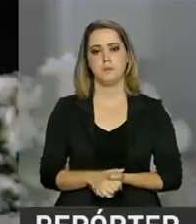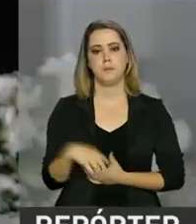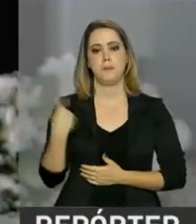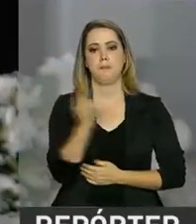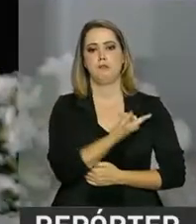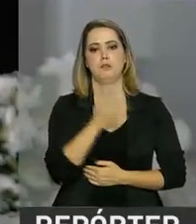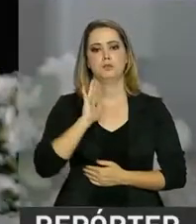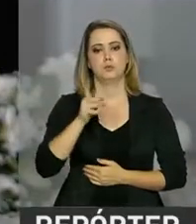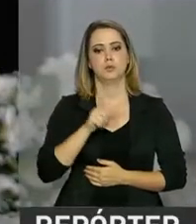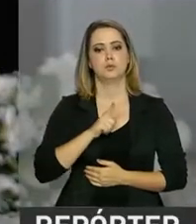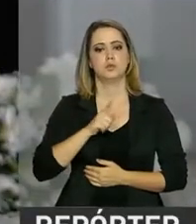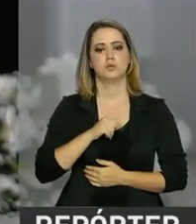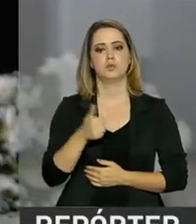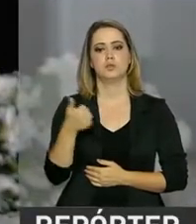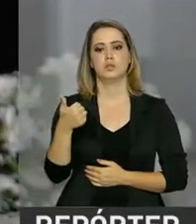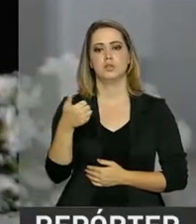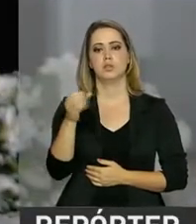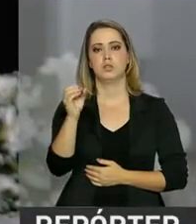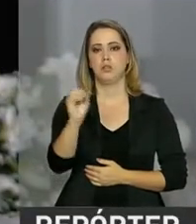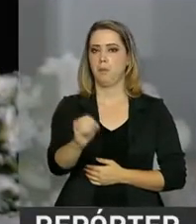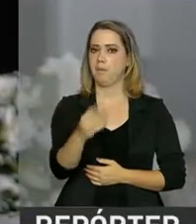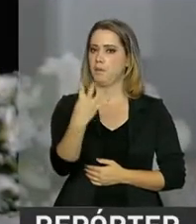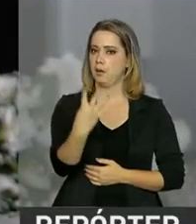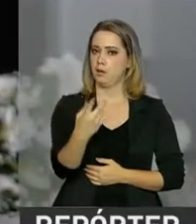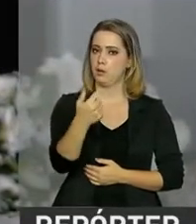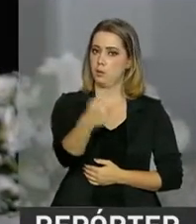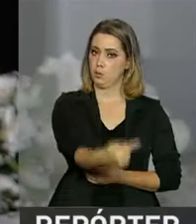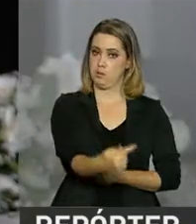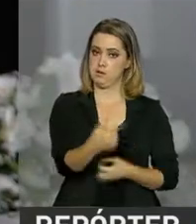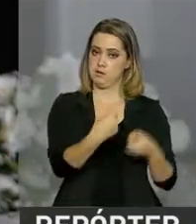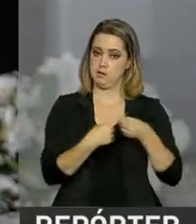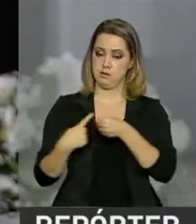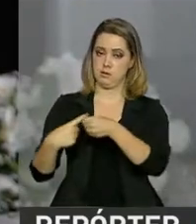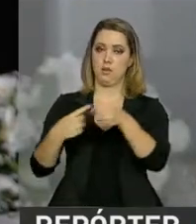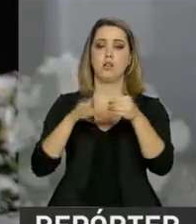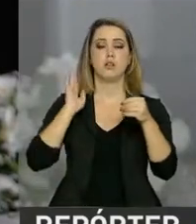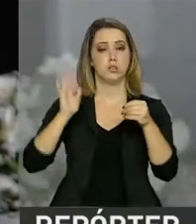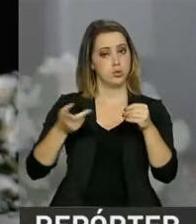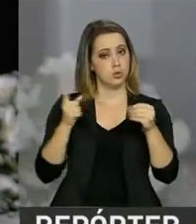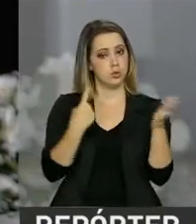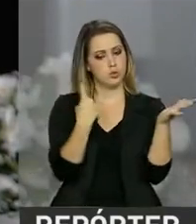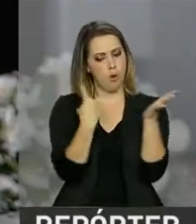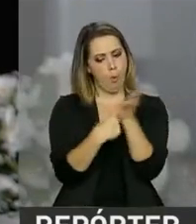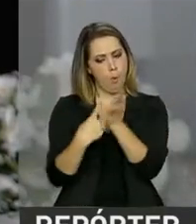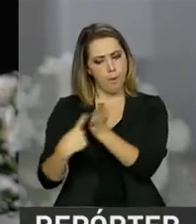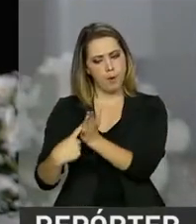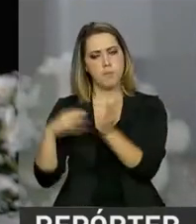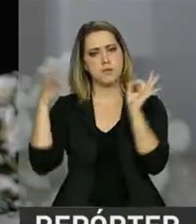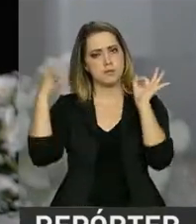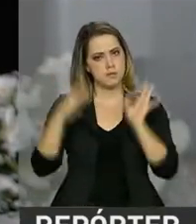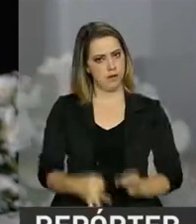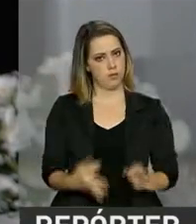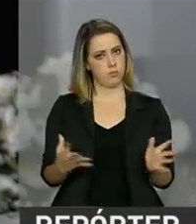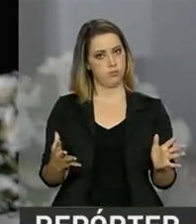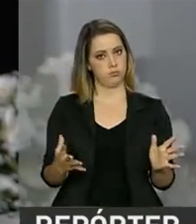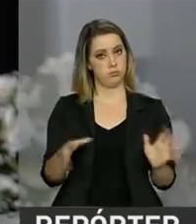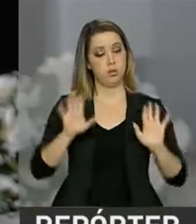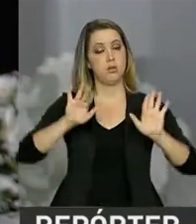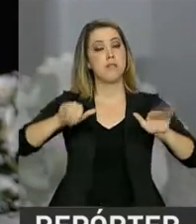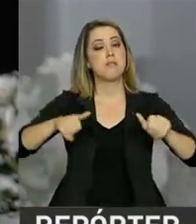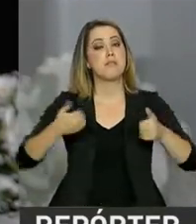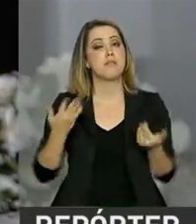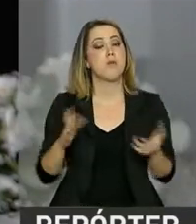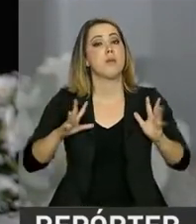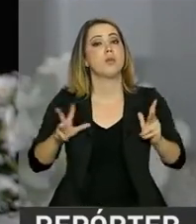já temos 1.047 municípios que já fizeram seu termo de aceite, assim